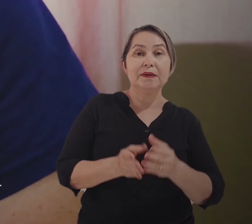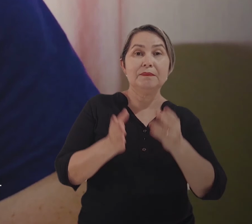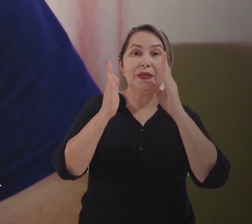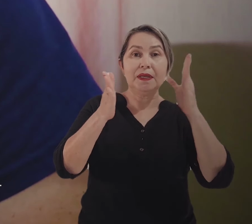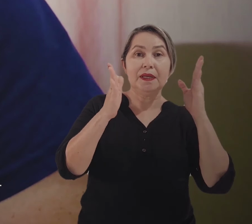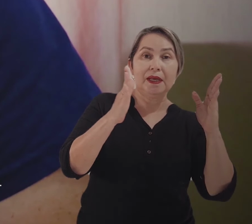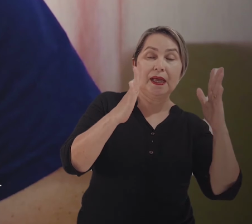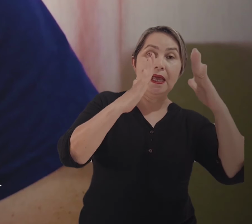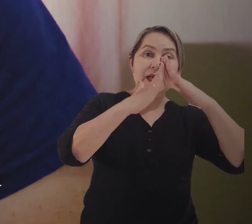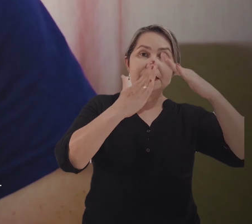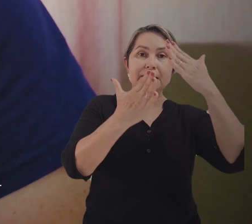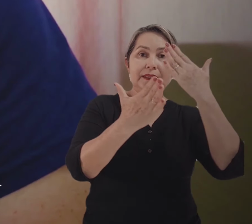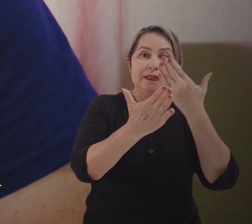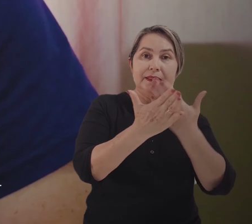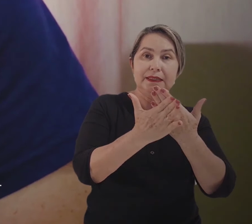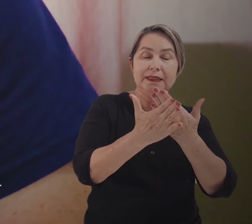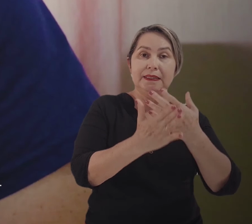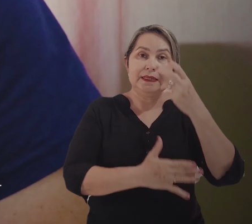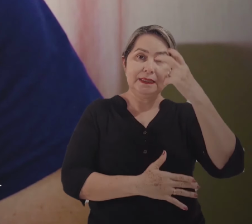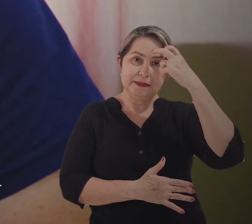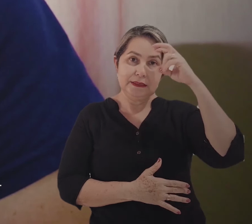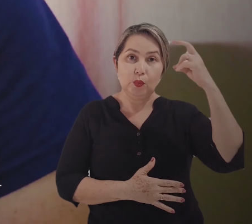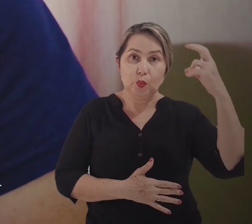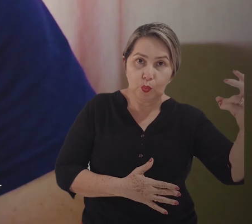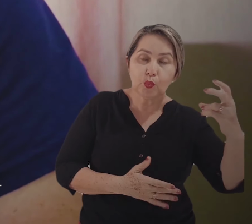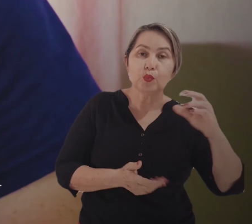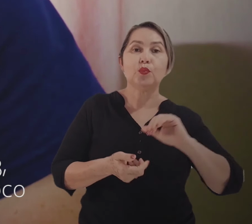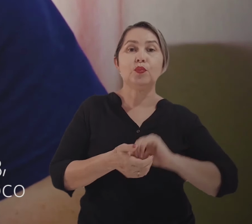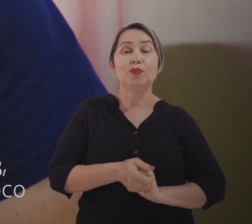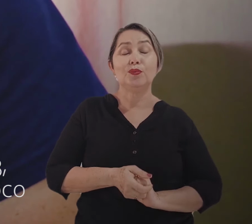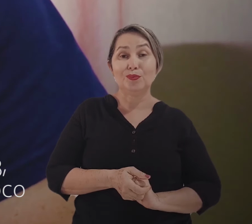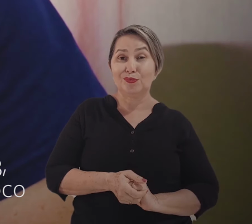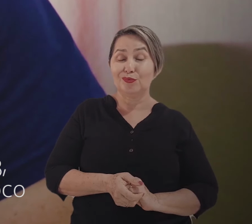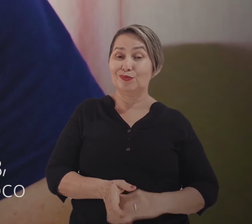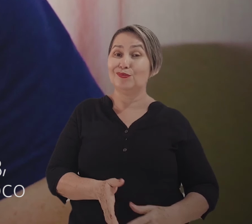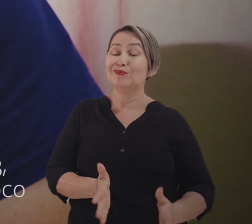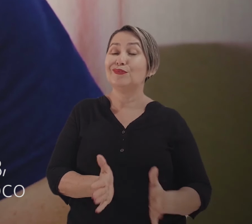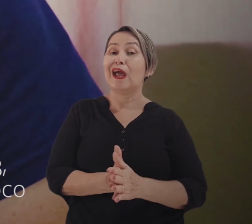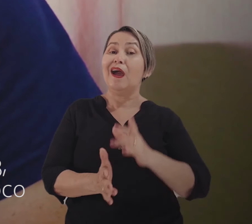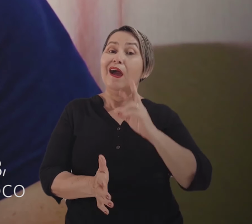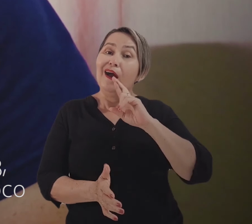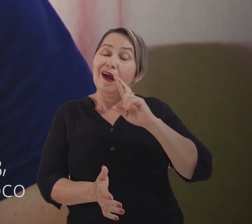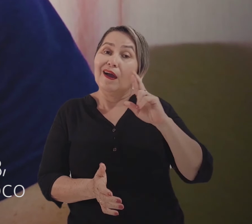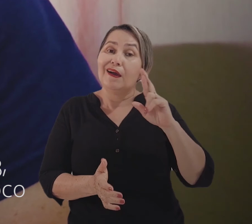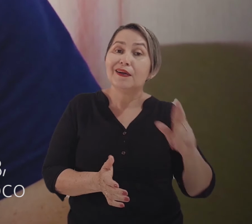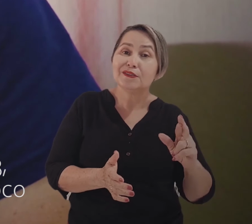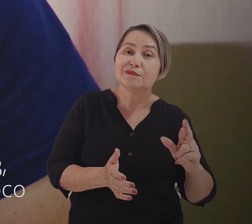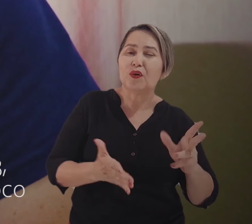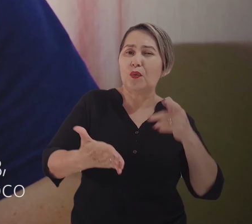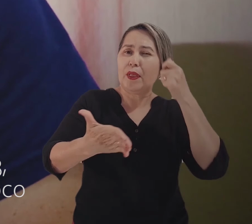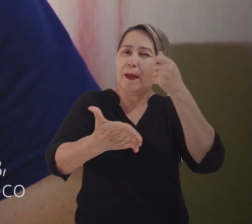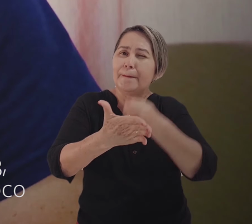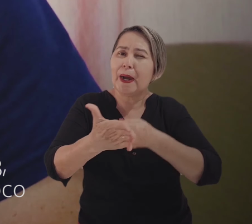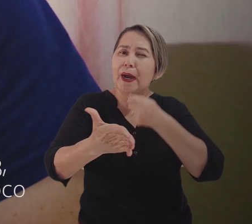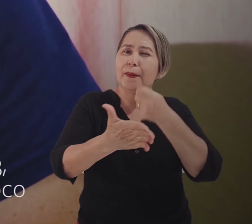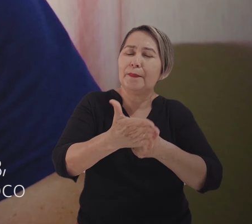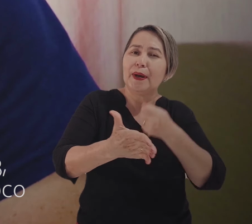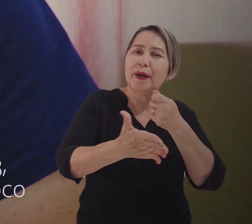de Marabá, foi verificado que, apesar dessa tentativa, né, brilhante no